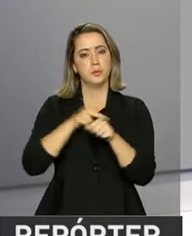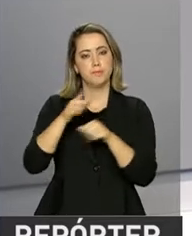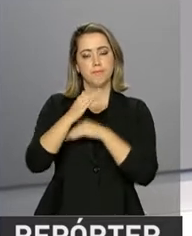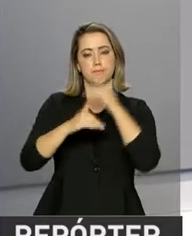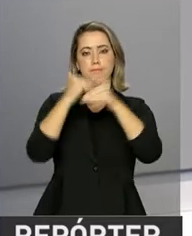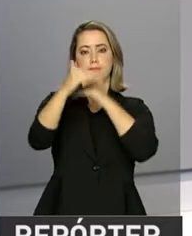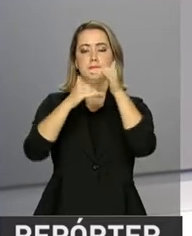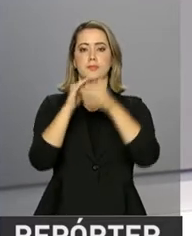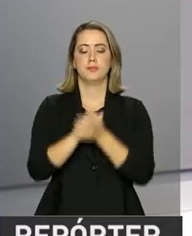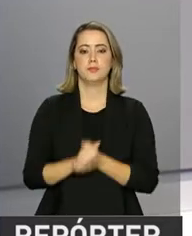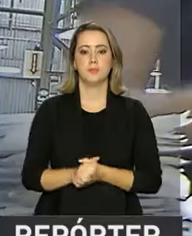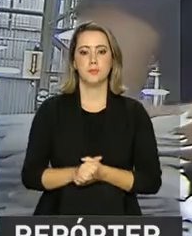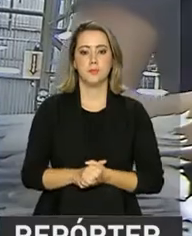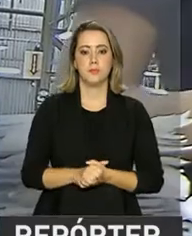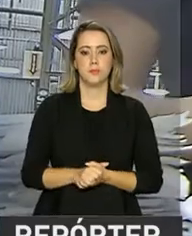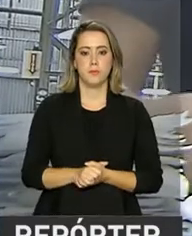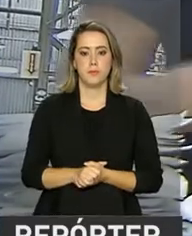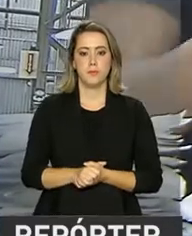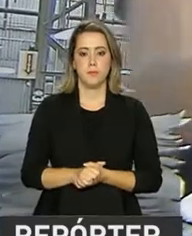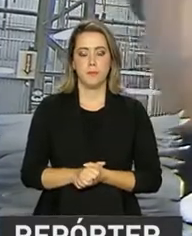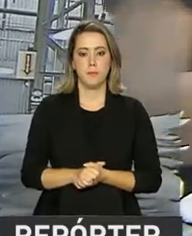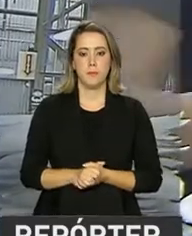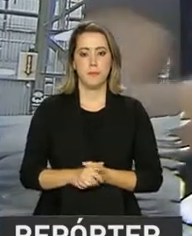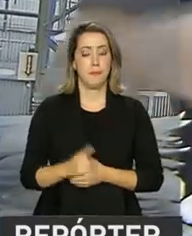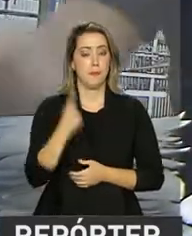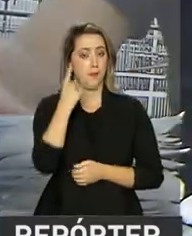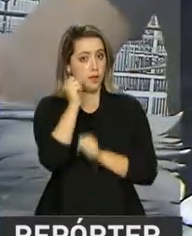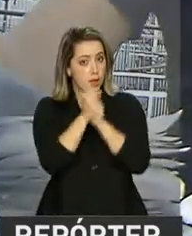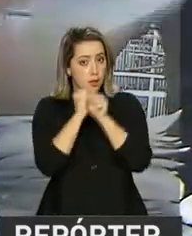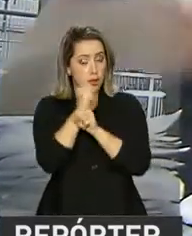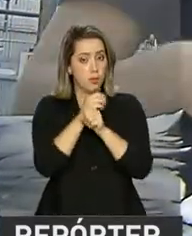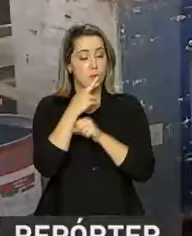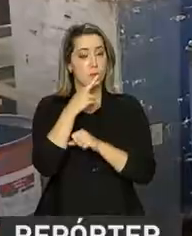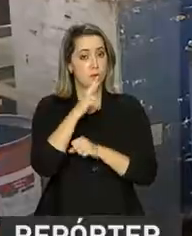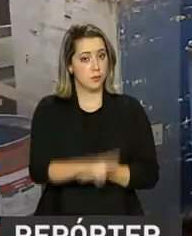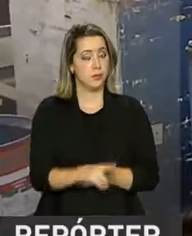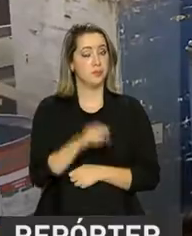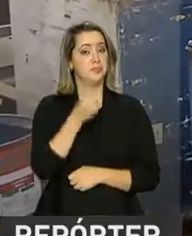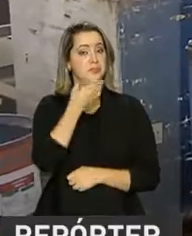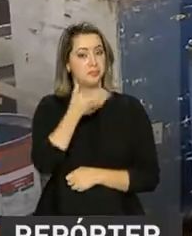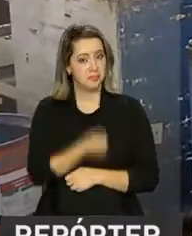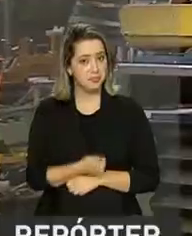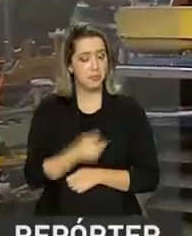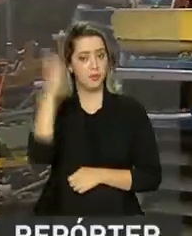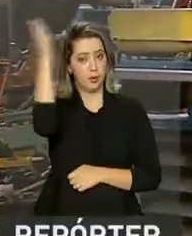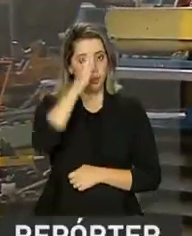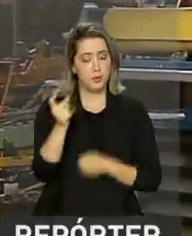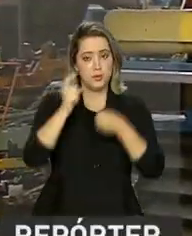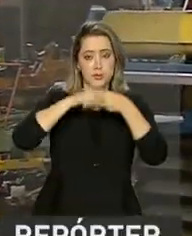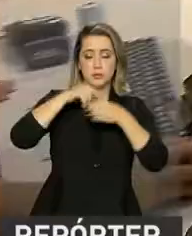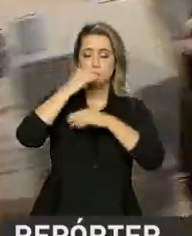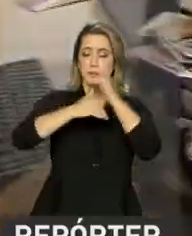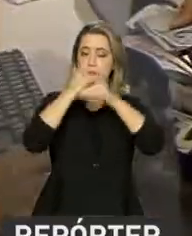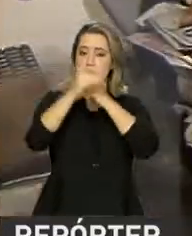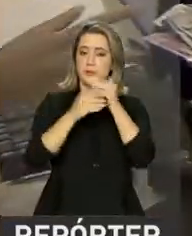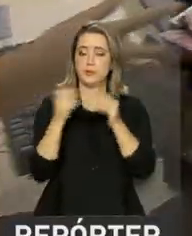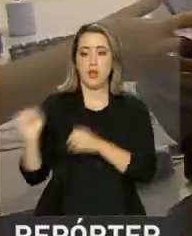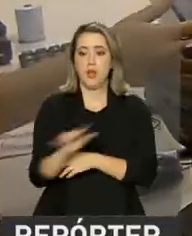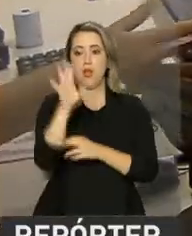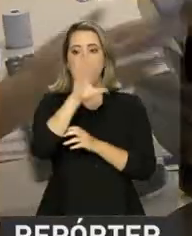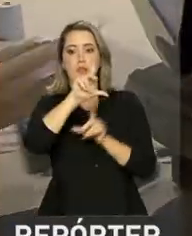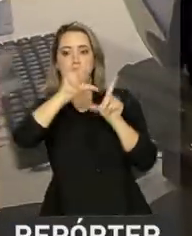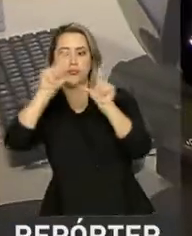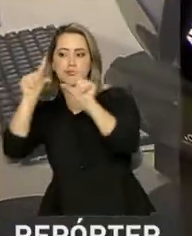rota do crescimento um ano de resultados o brasil voltou a crescer a inflação